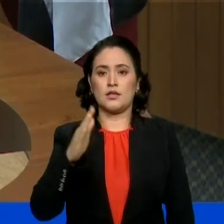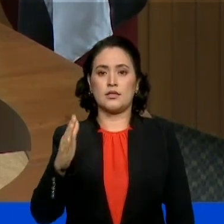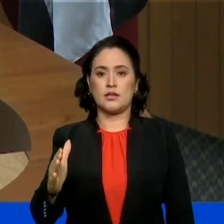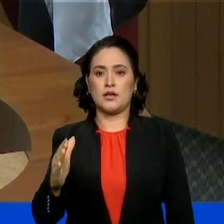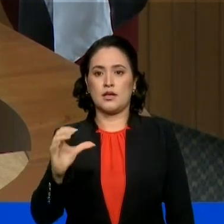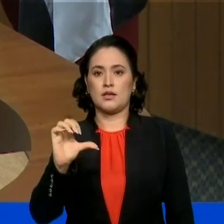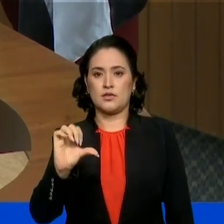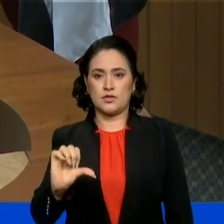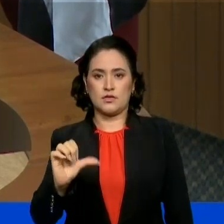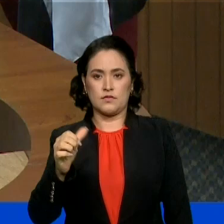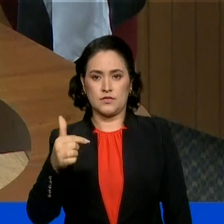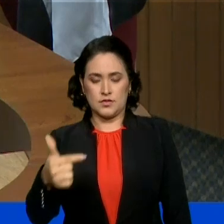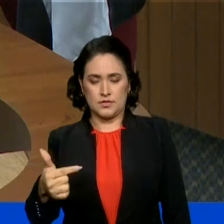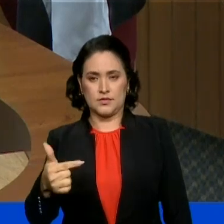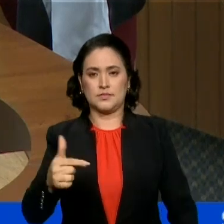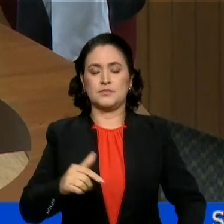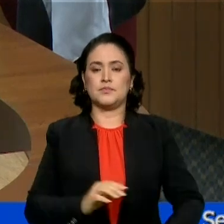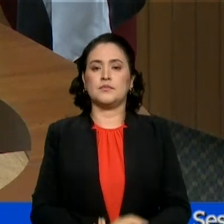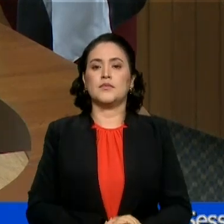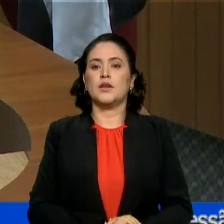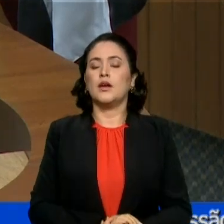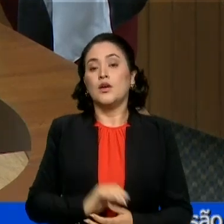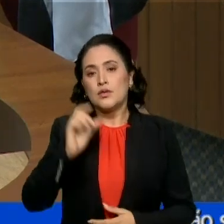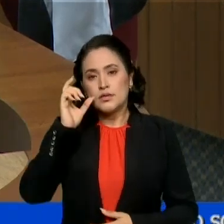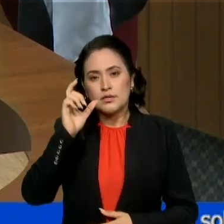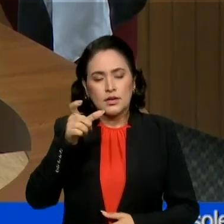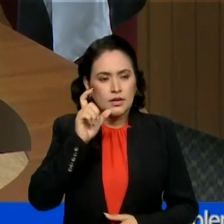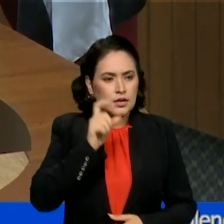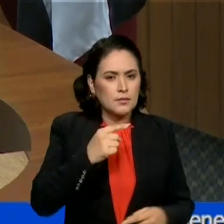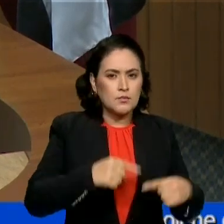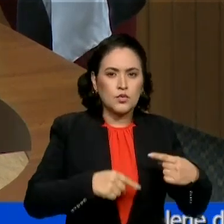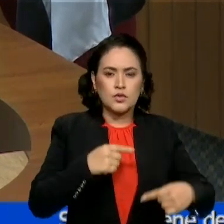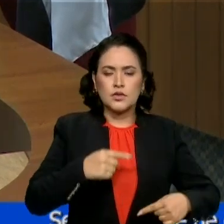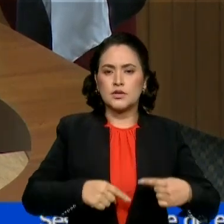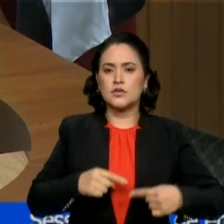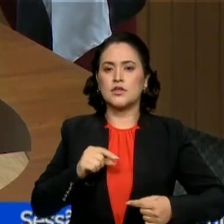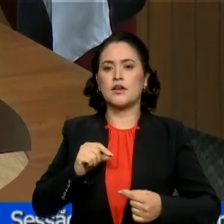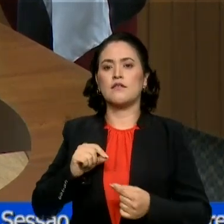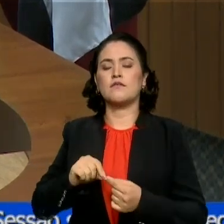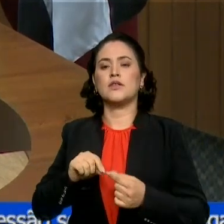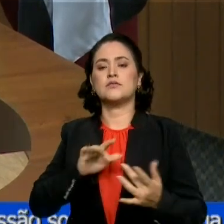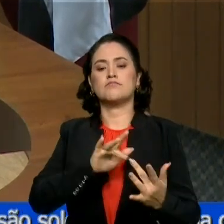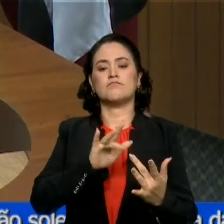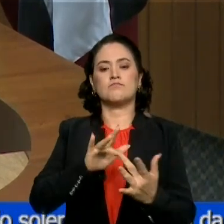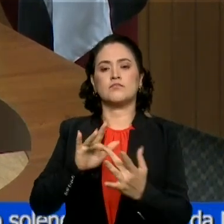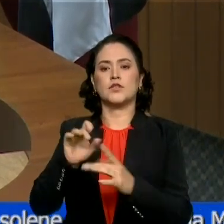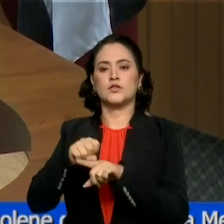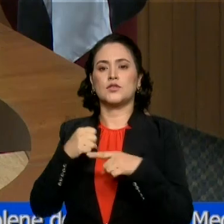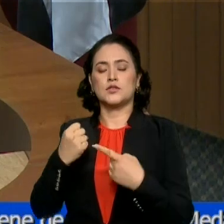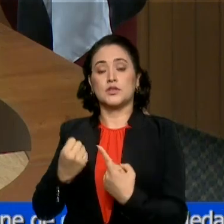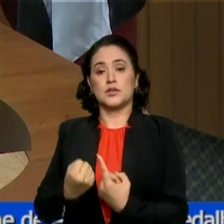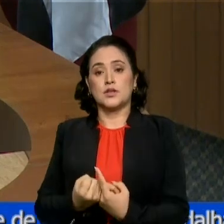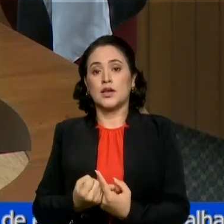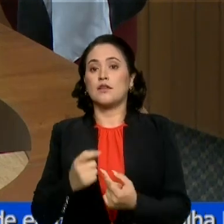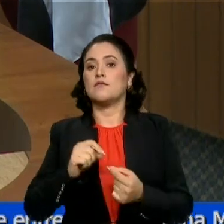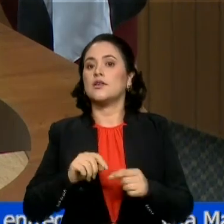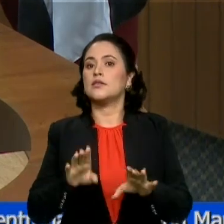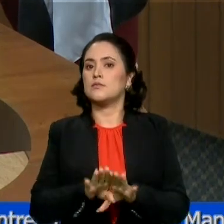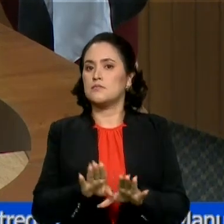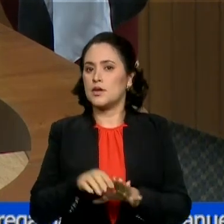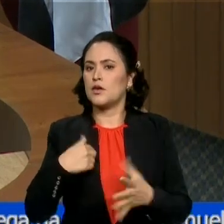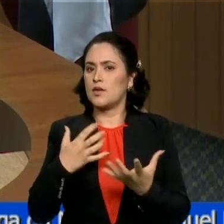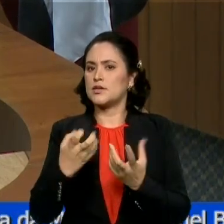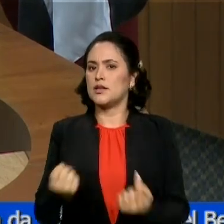sensibilizar e me aproximar dos interesses da sociedade, me levou a aceitar e frequentar outros desafios no âmbito da gestão pública